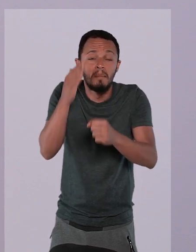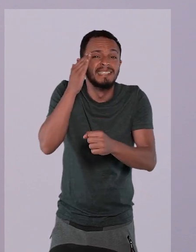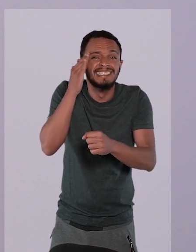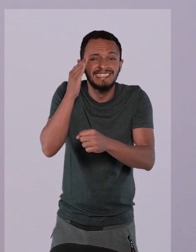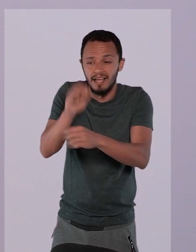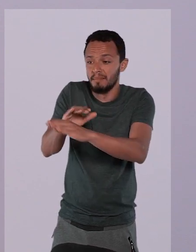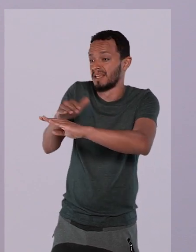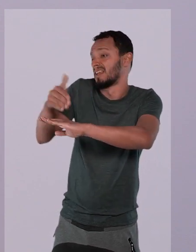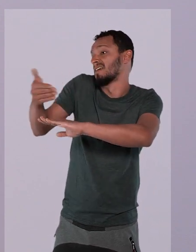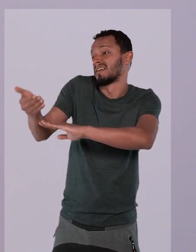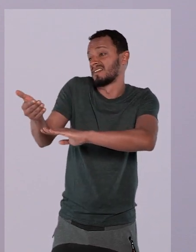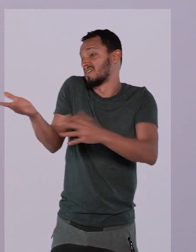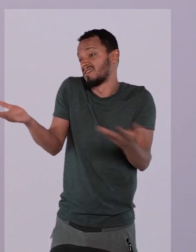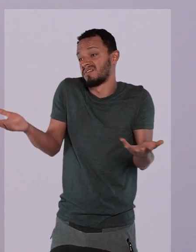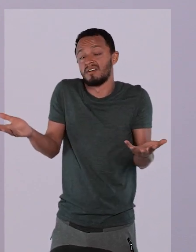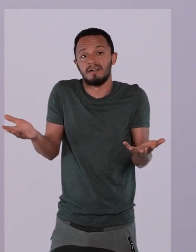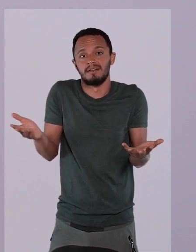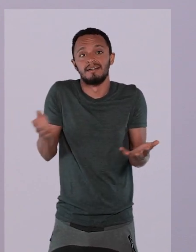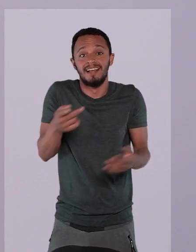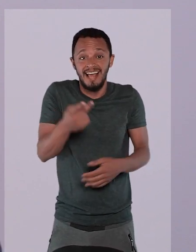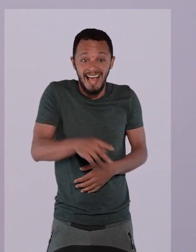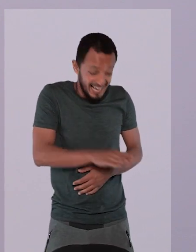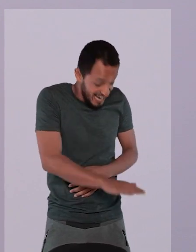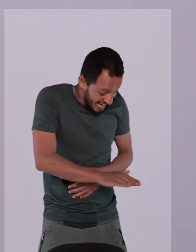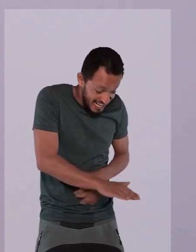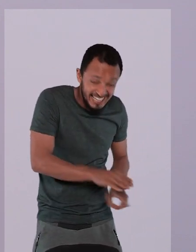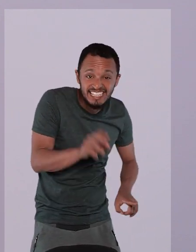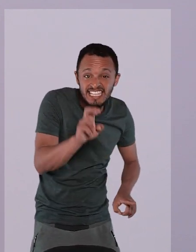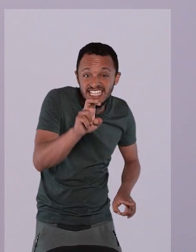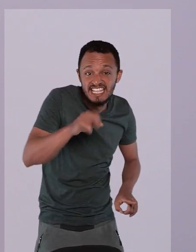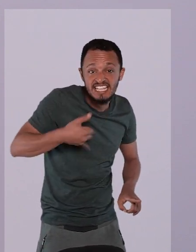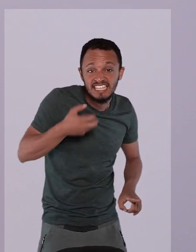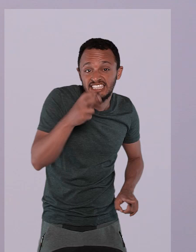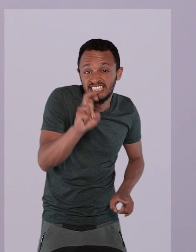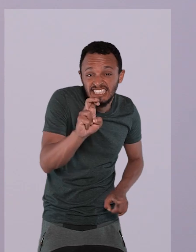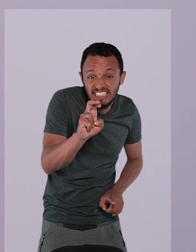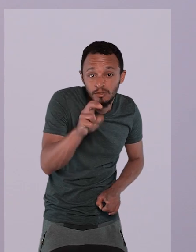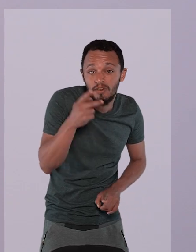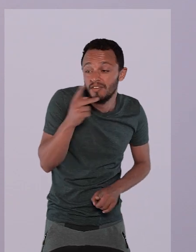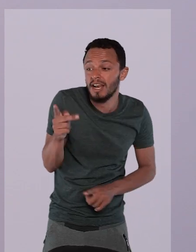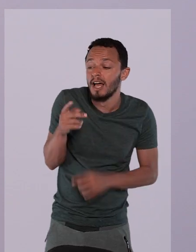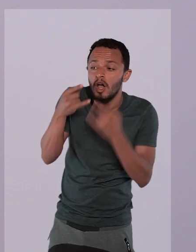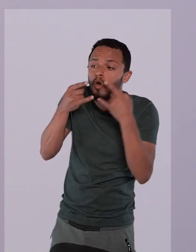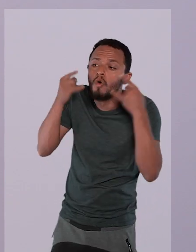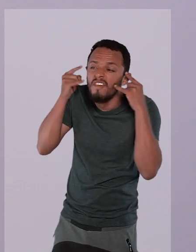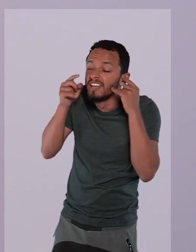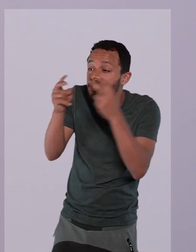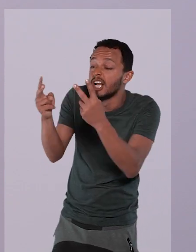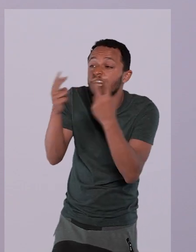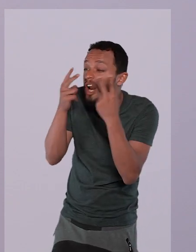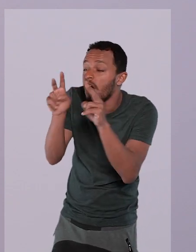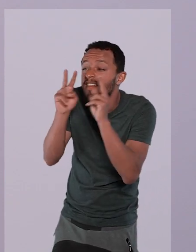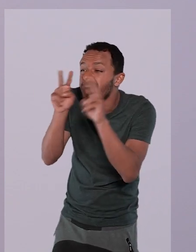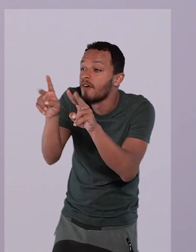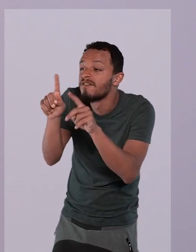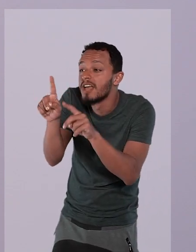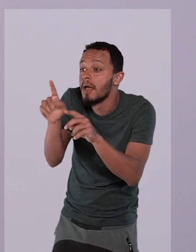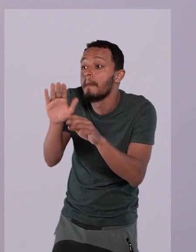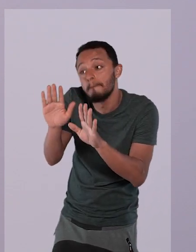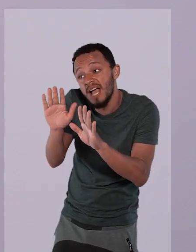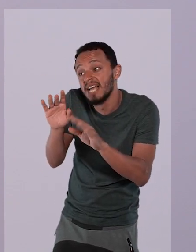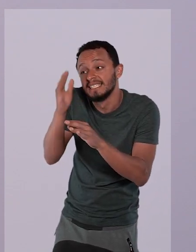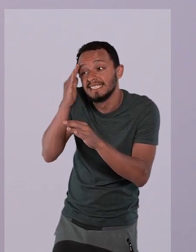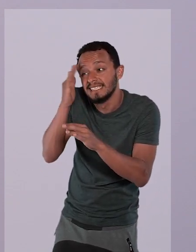uma socióloga, não é? Ao dizer isso, é um espetáculo, né, gente? Uma criança de 5 anos dizer isso. Então, assim, é muito. Nós ainda